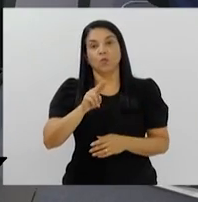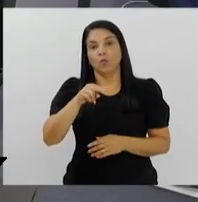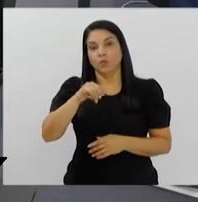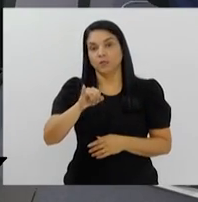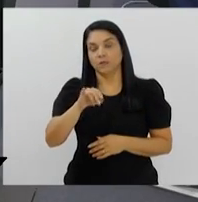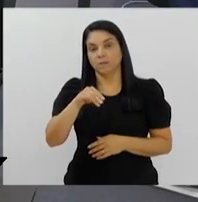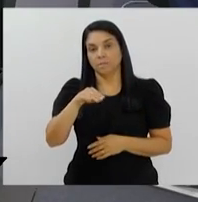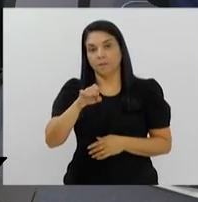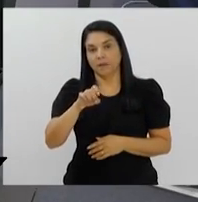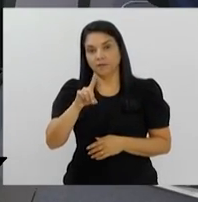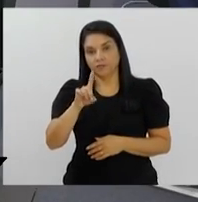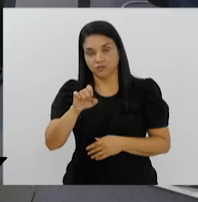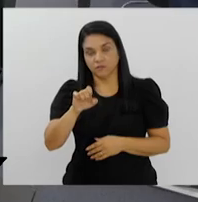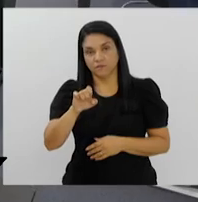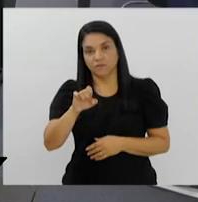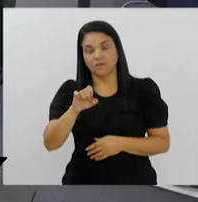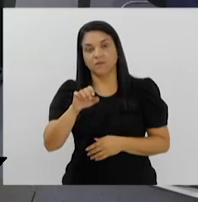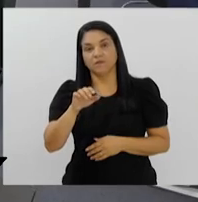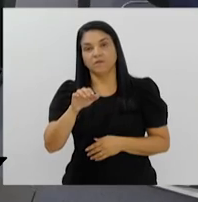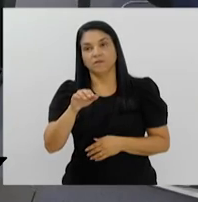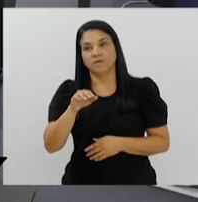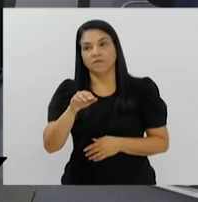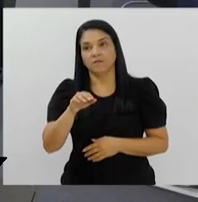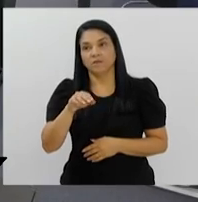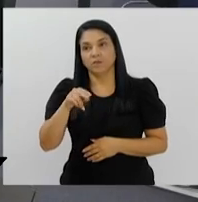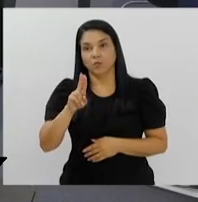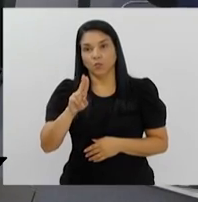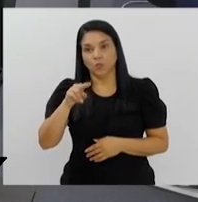ferge desculpe retificando